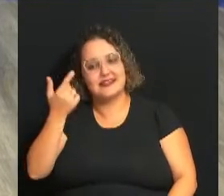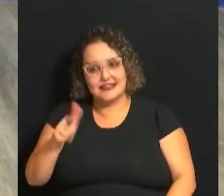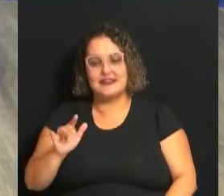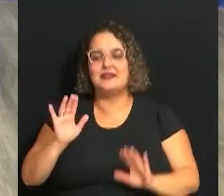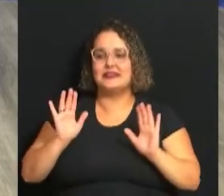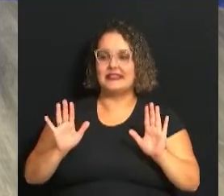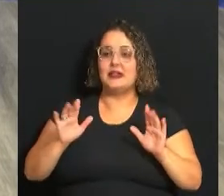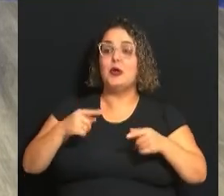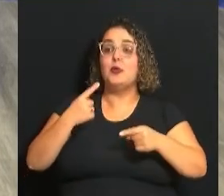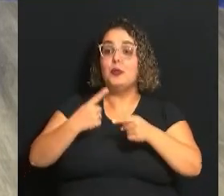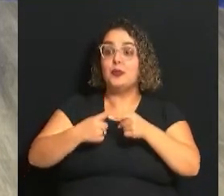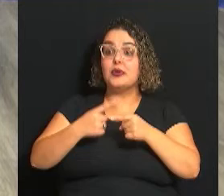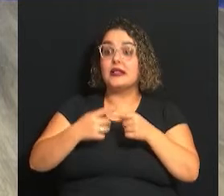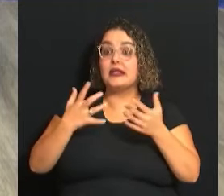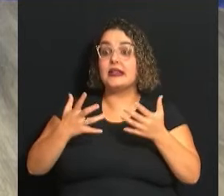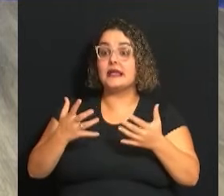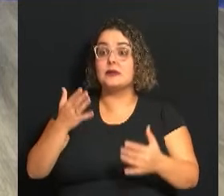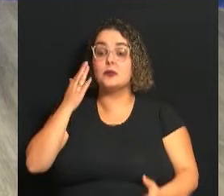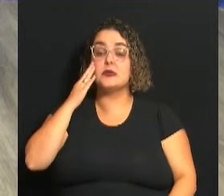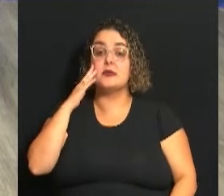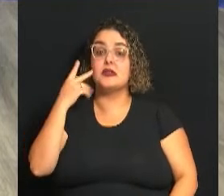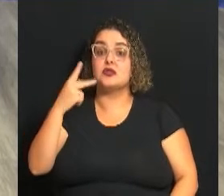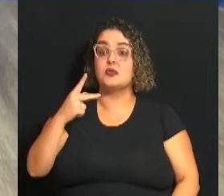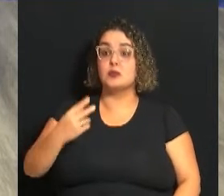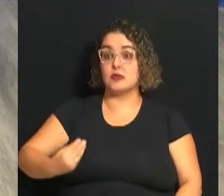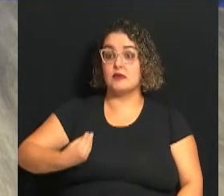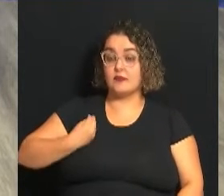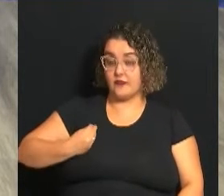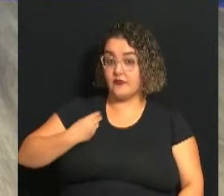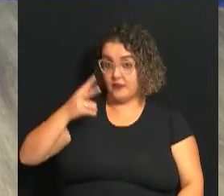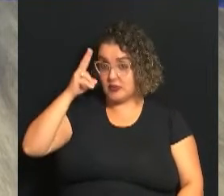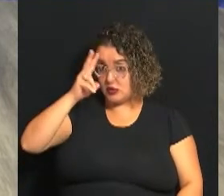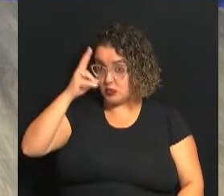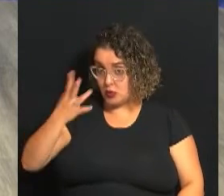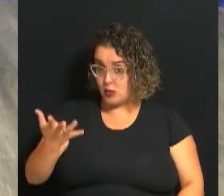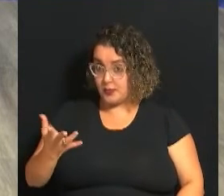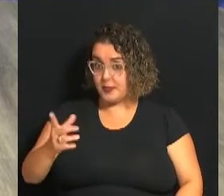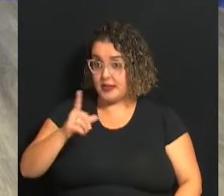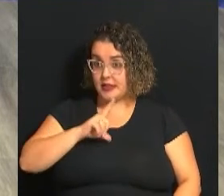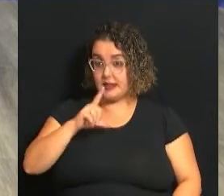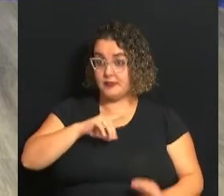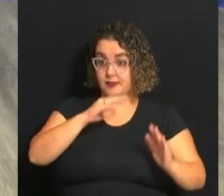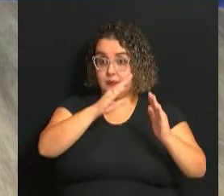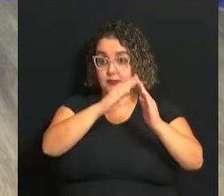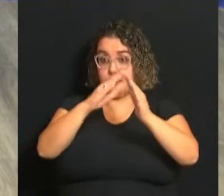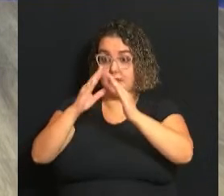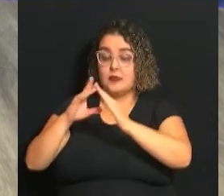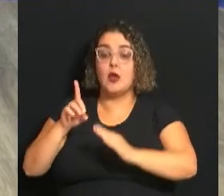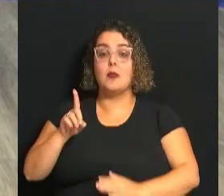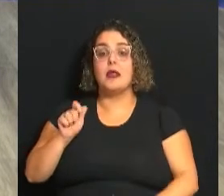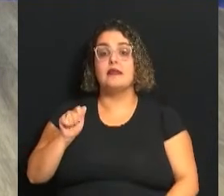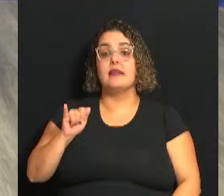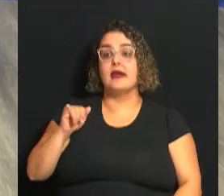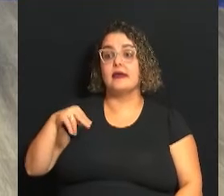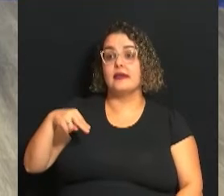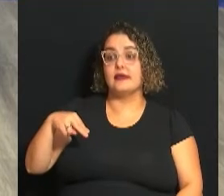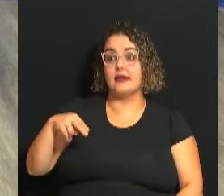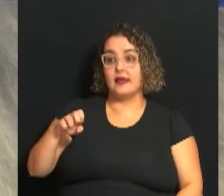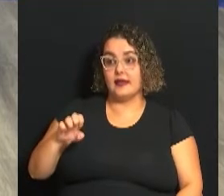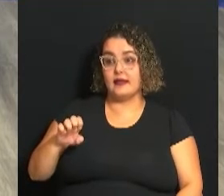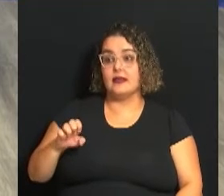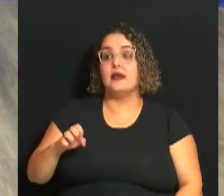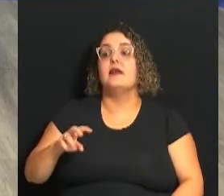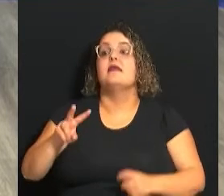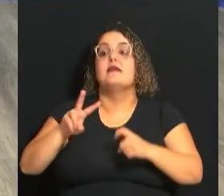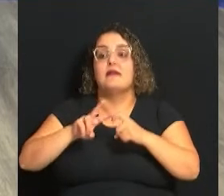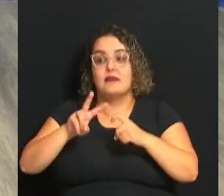a gente quer saber sobre a sua história. Só para o pessoal de casa ter noção aí sobre a Daiane, ela é veterinária, coach e